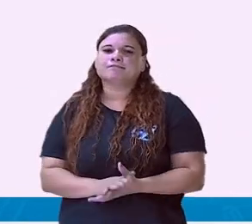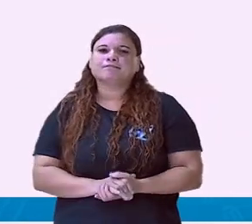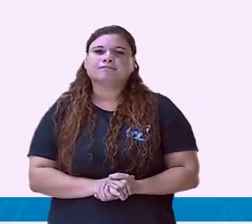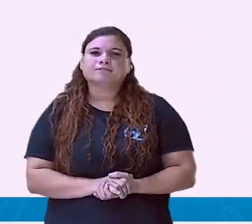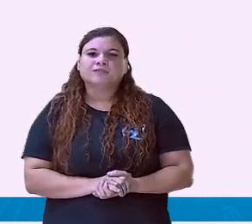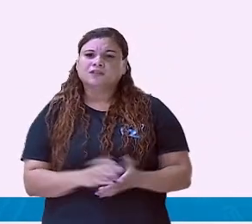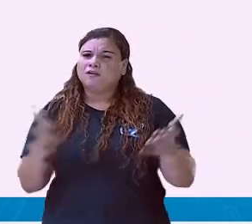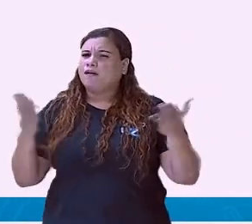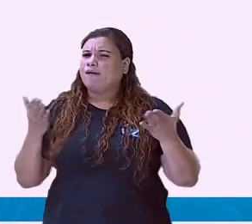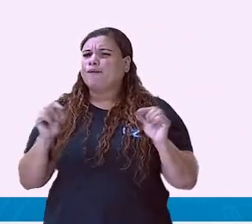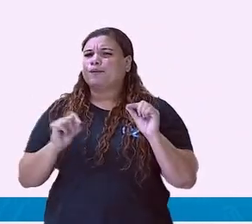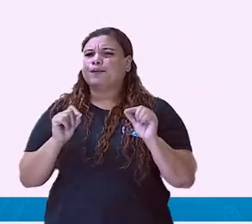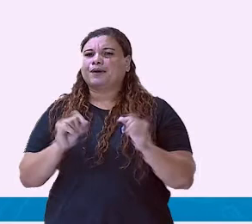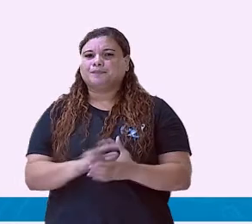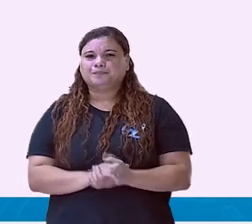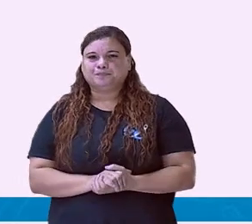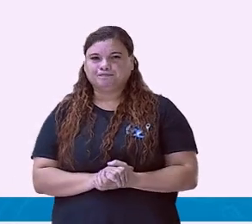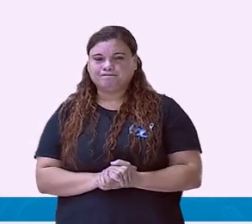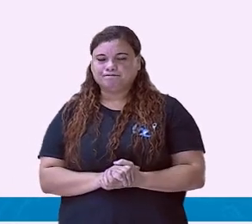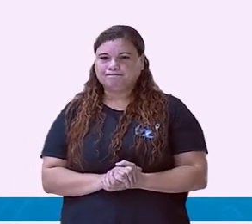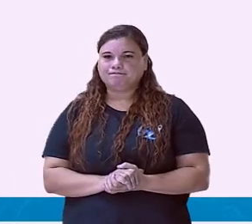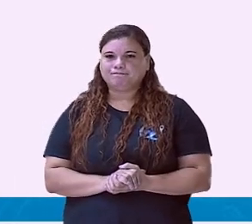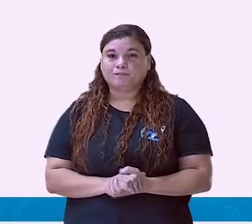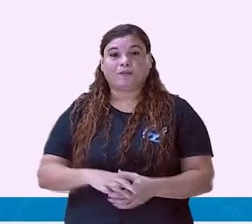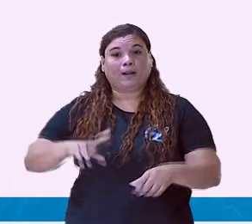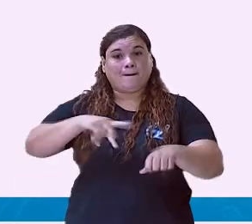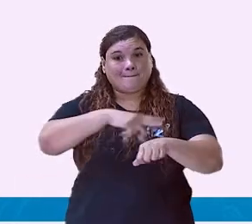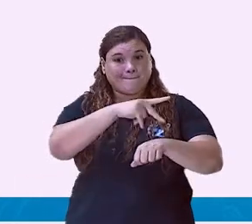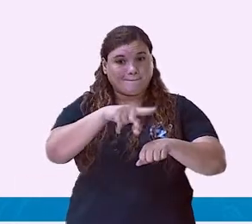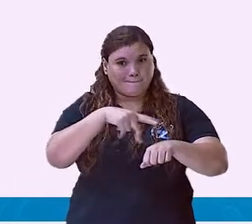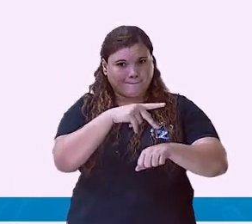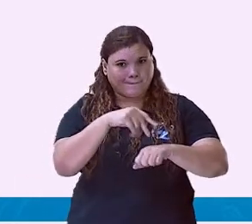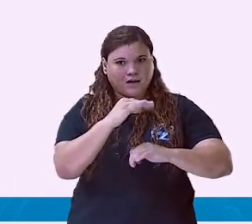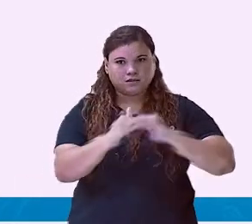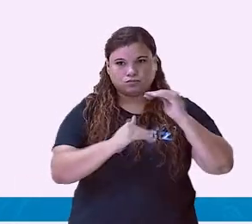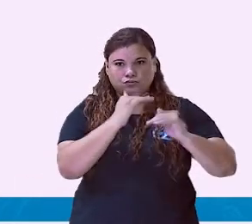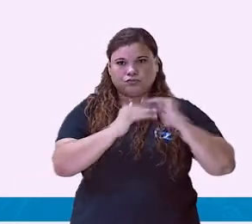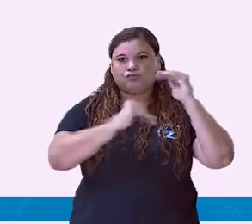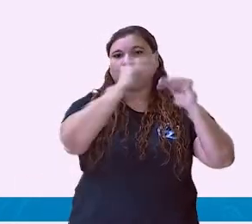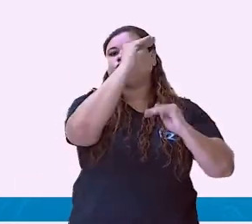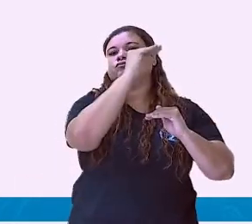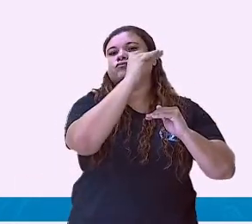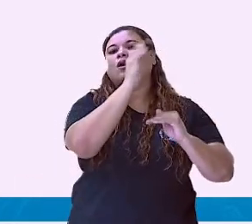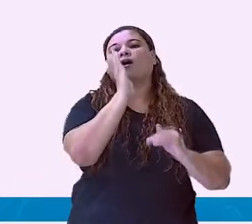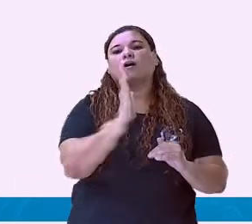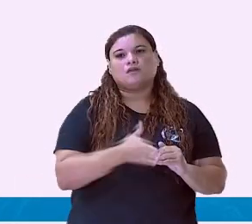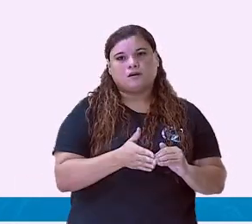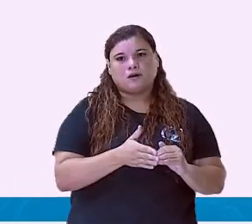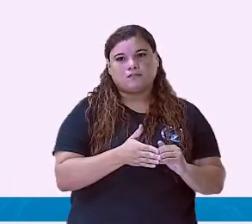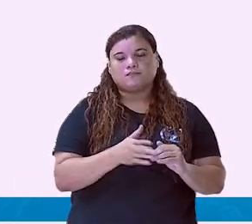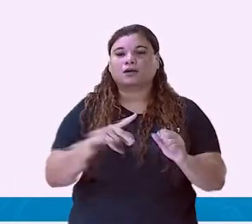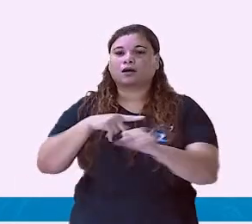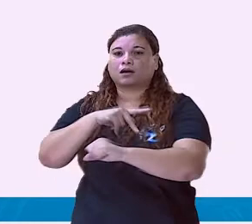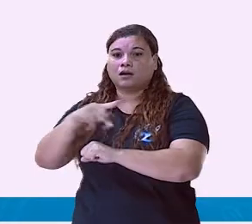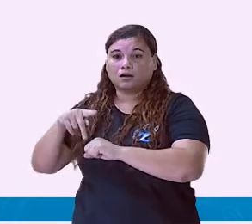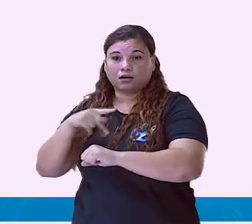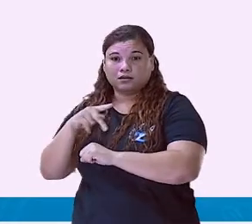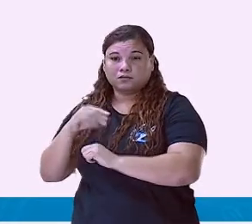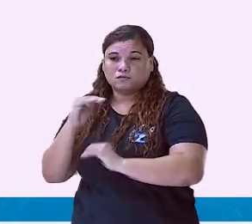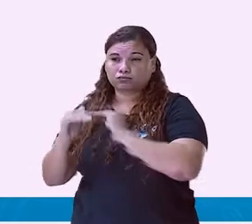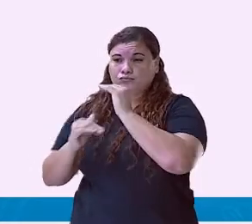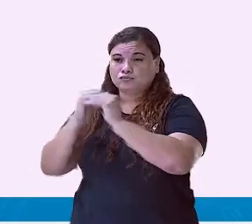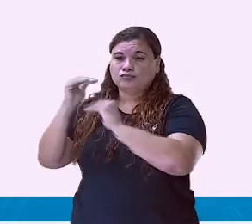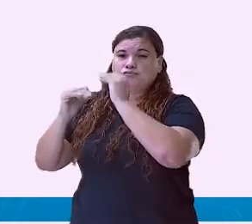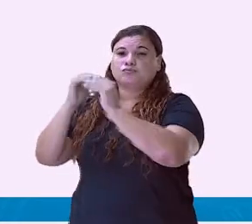E agora, países desenvolvidos, países em desenvolvimento.